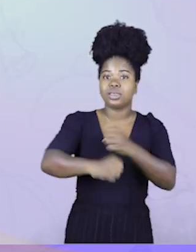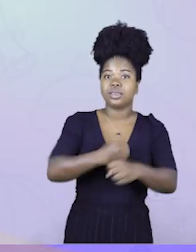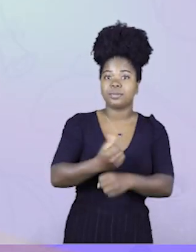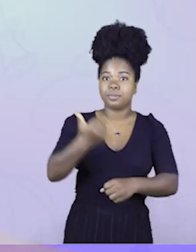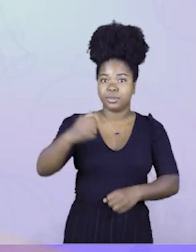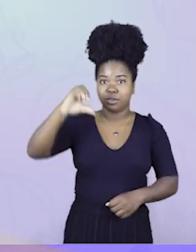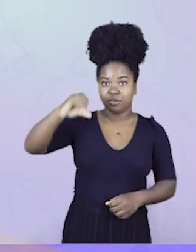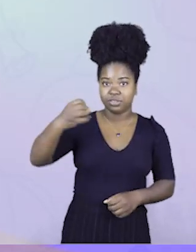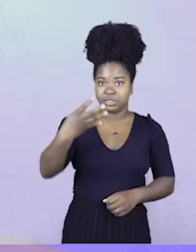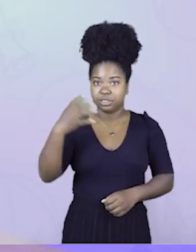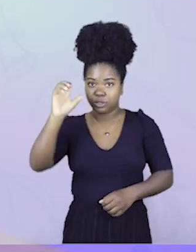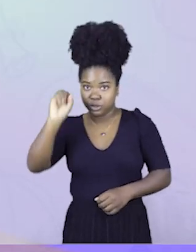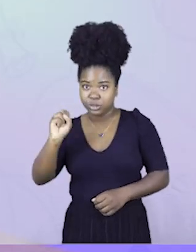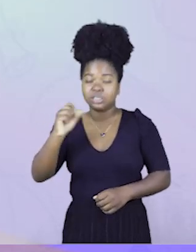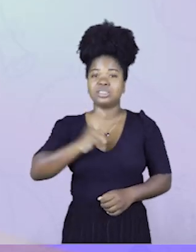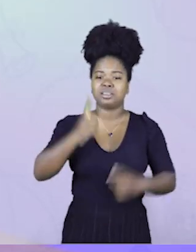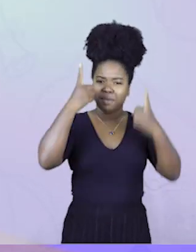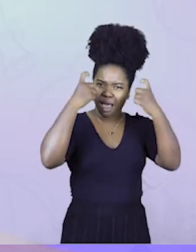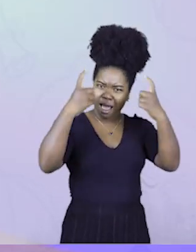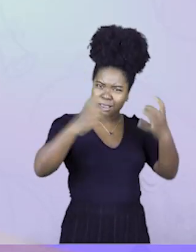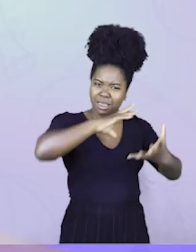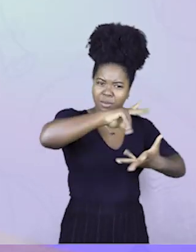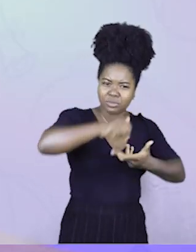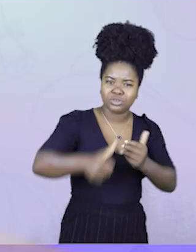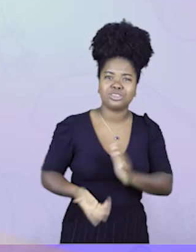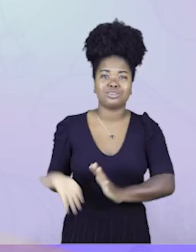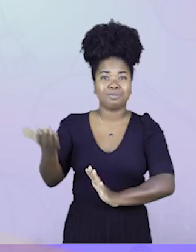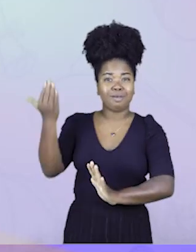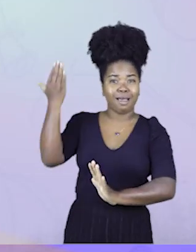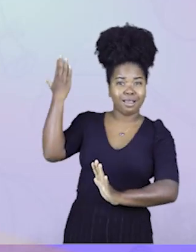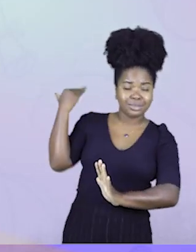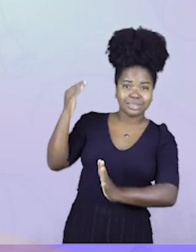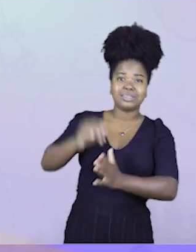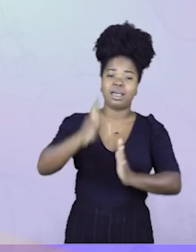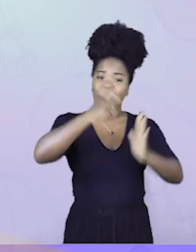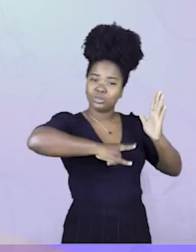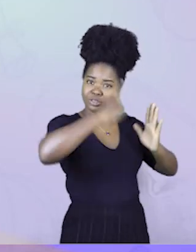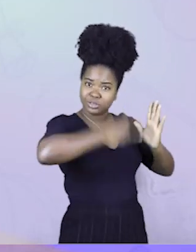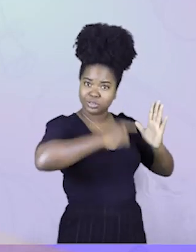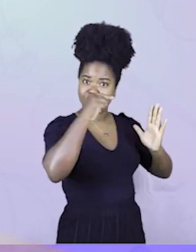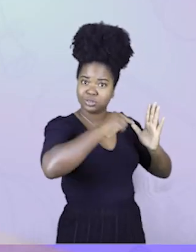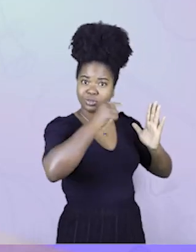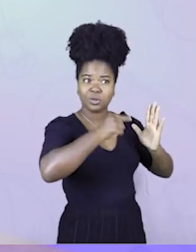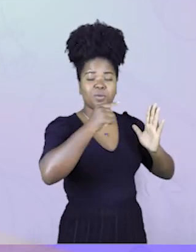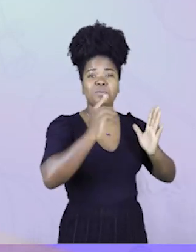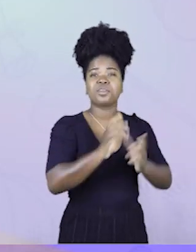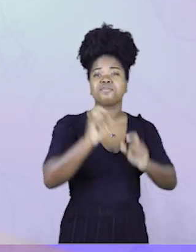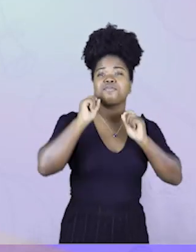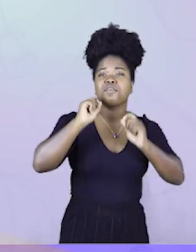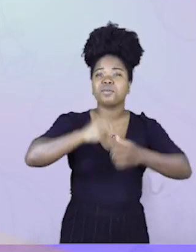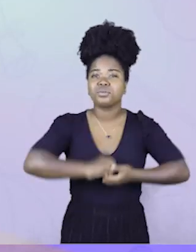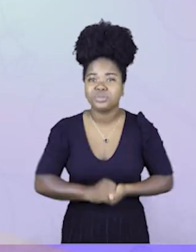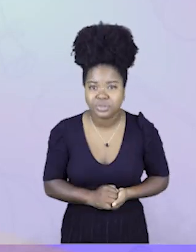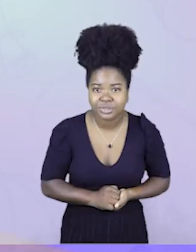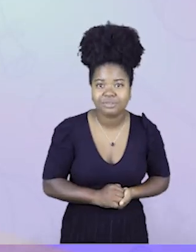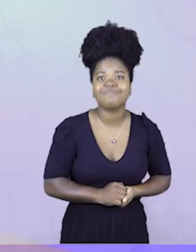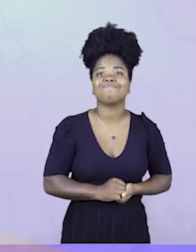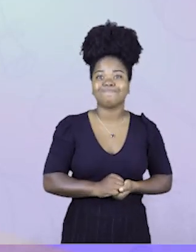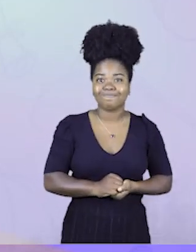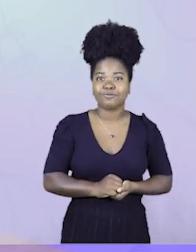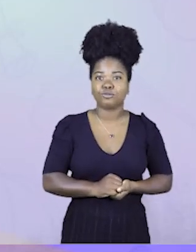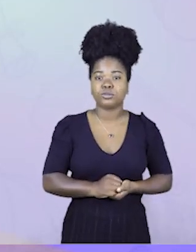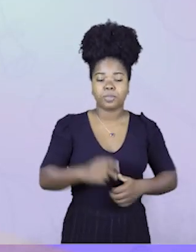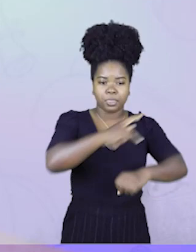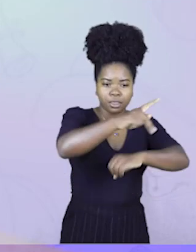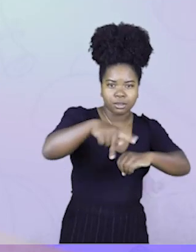Abalados com as experiências das guerras mundiais anteriores, a Declaração Universal ficou marcada como a primeira ocasião que os